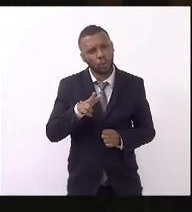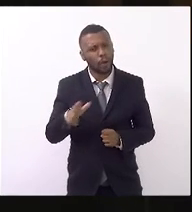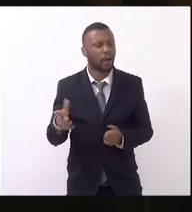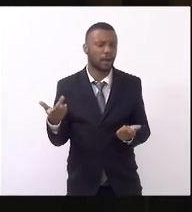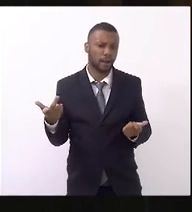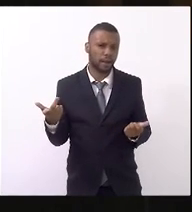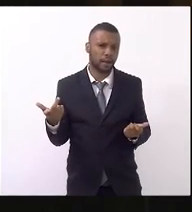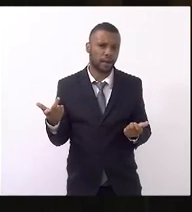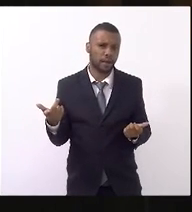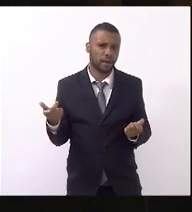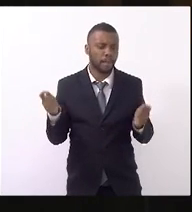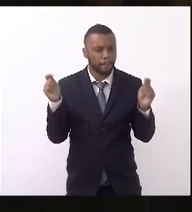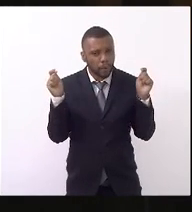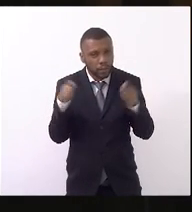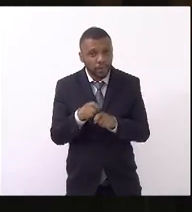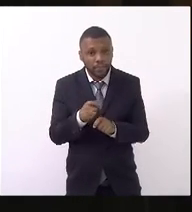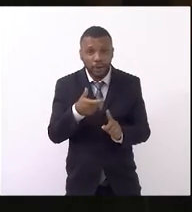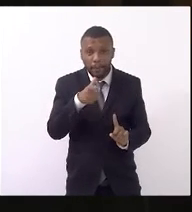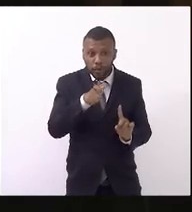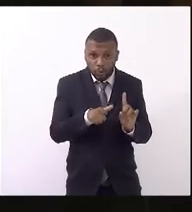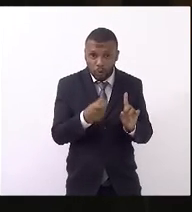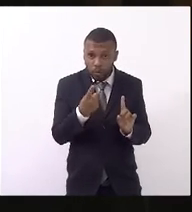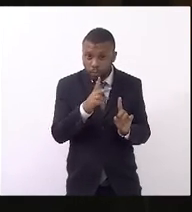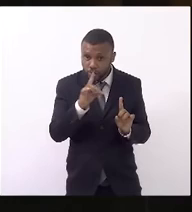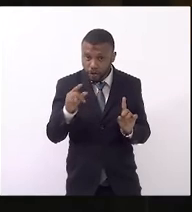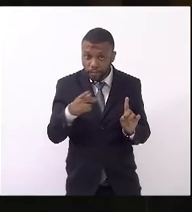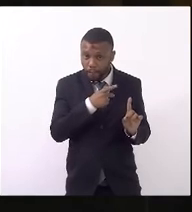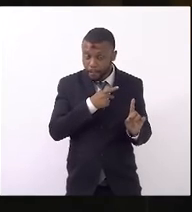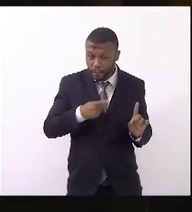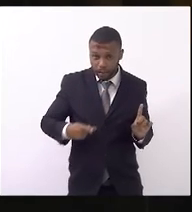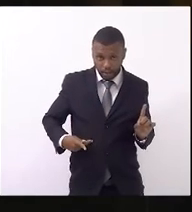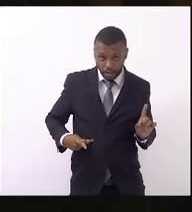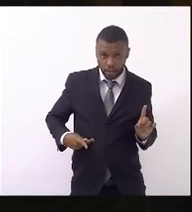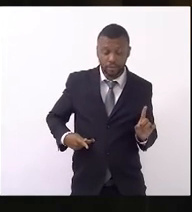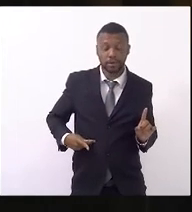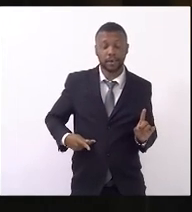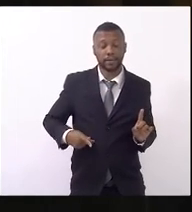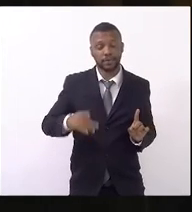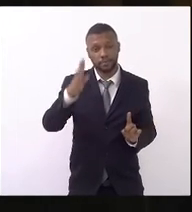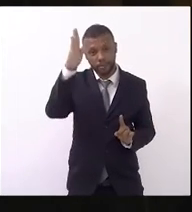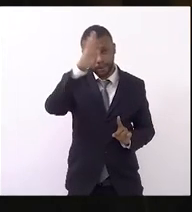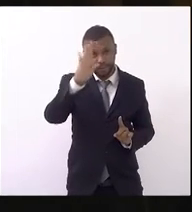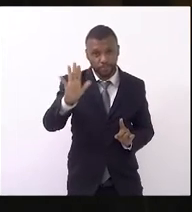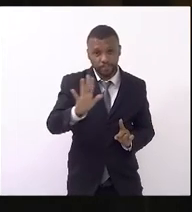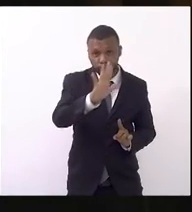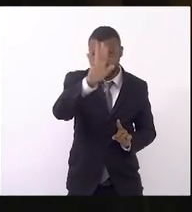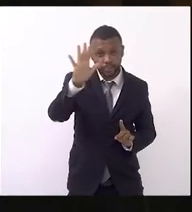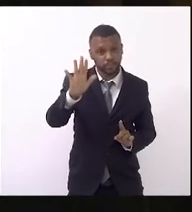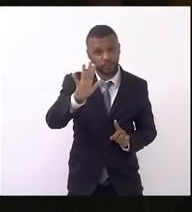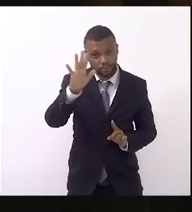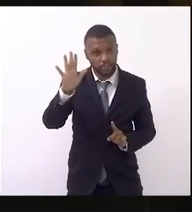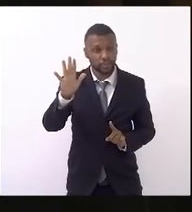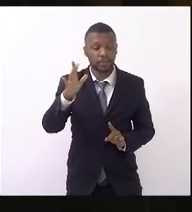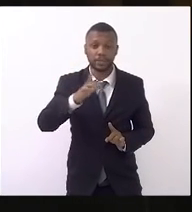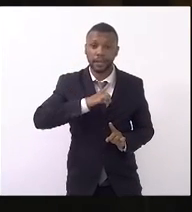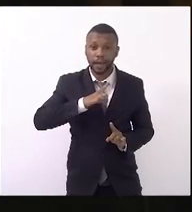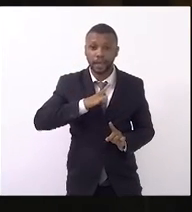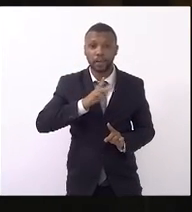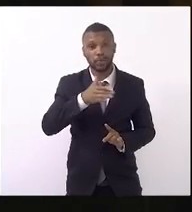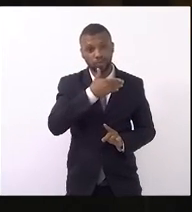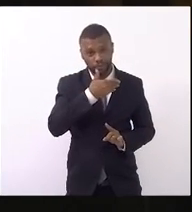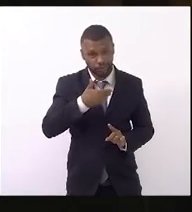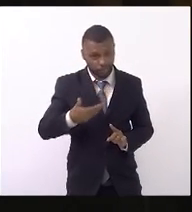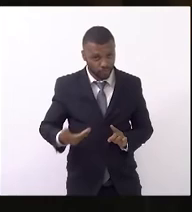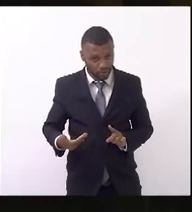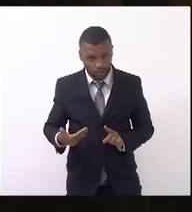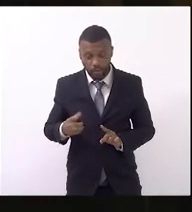Não é possível que a pessoa que um dia foi presidente da República nesse país, onde nos seus governos e do